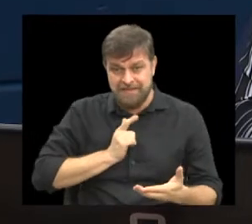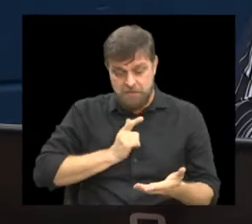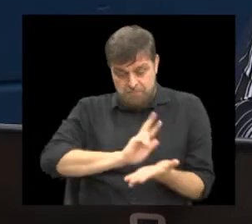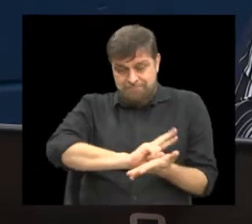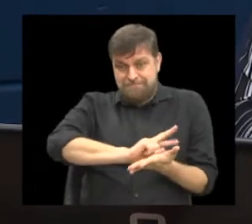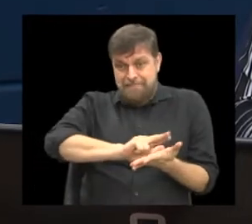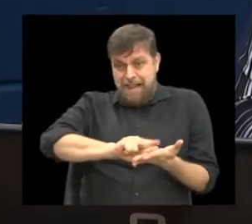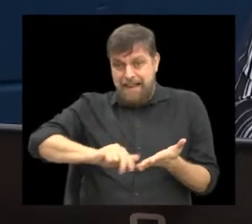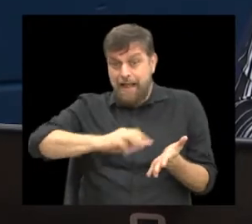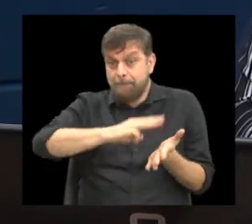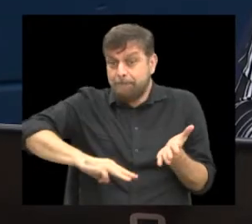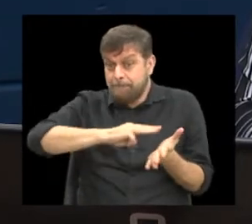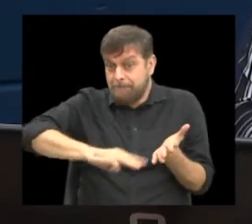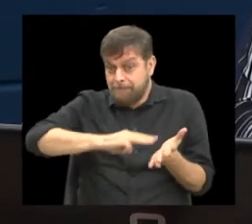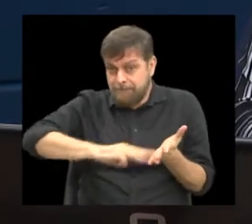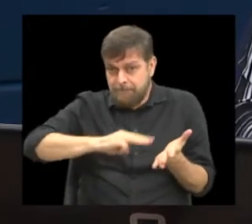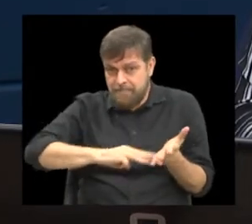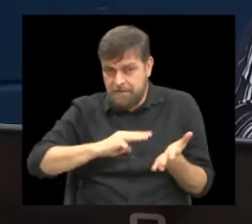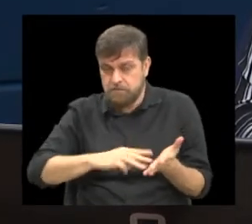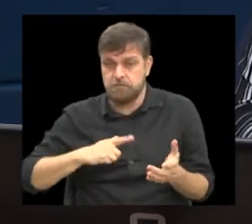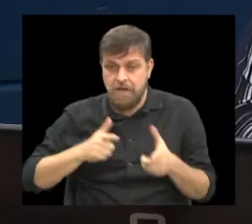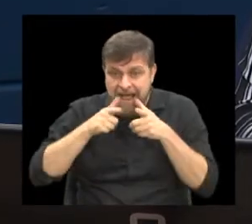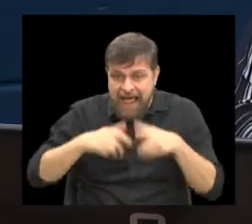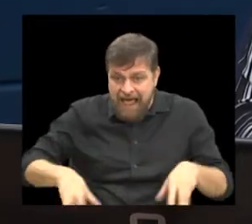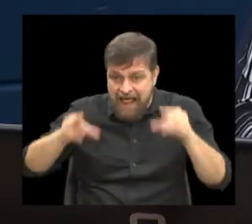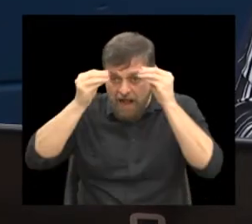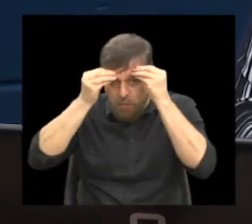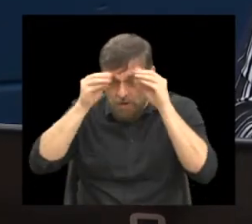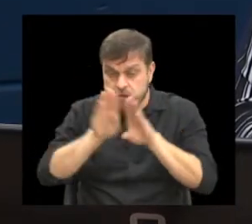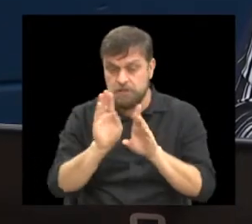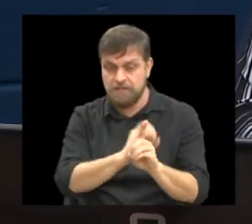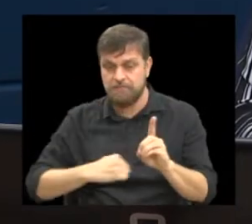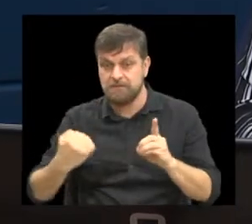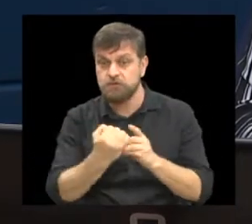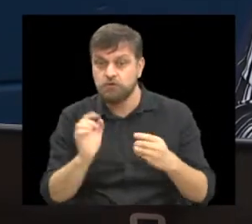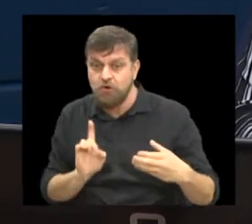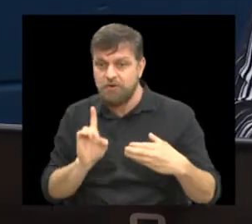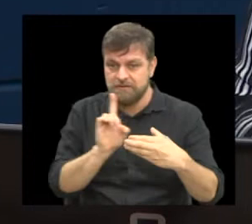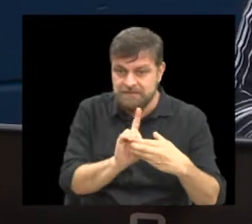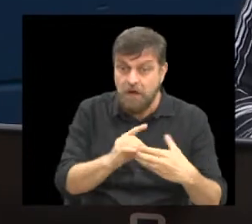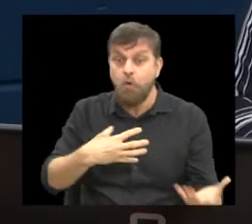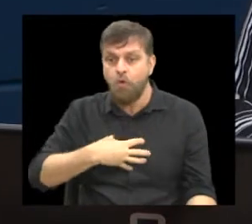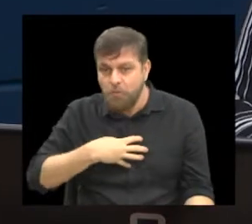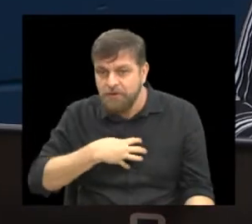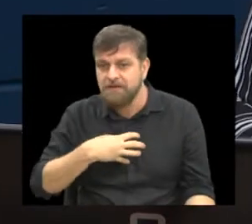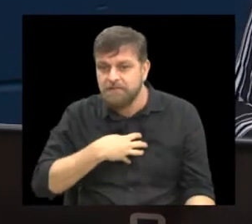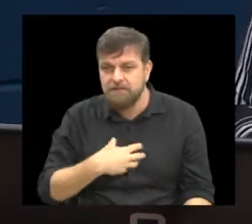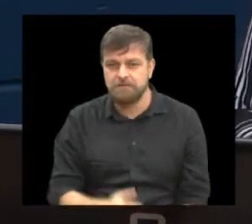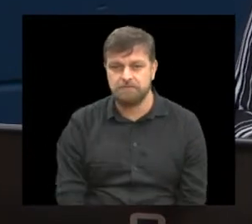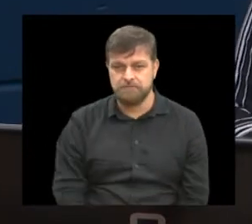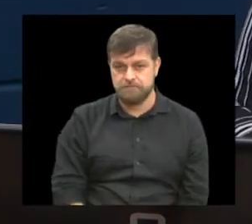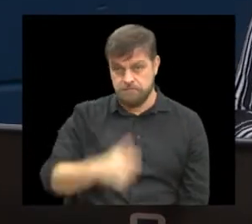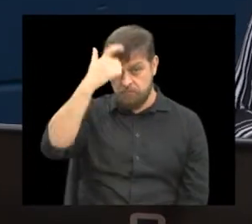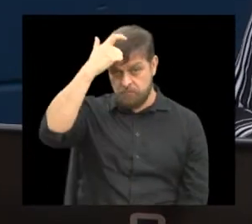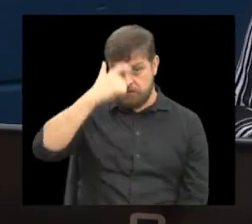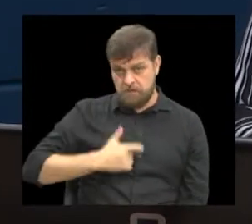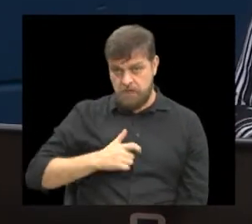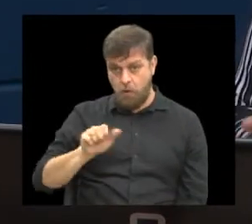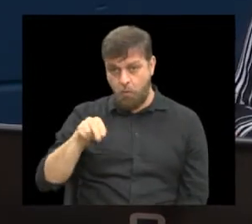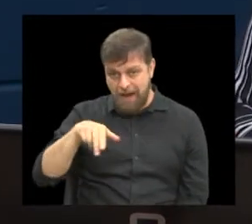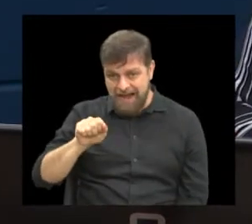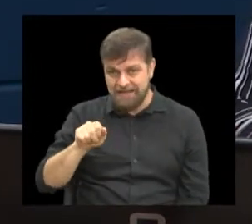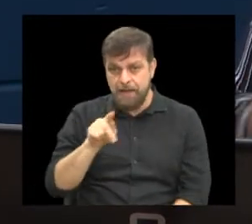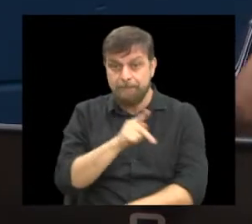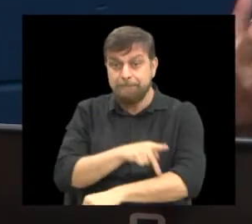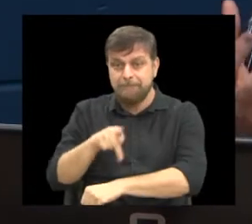programas tanto de linguagem quanto de socialização, comportamento. Então, e eu sou pedagoga. Então, eu